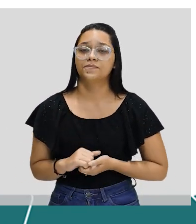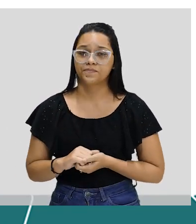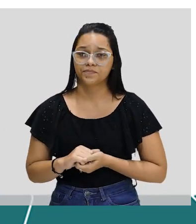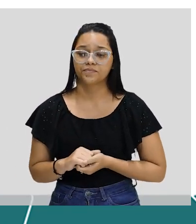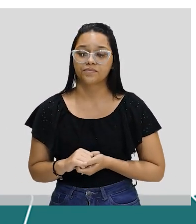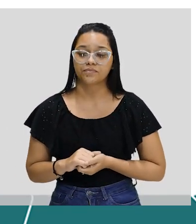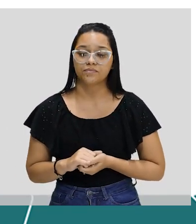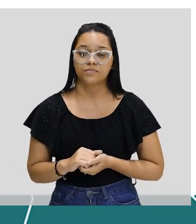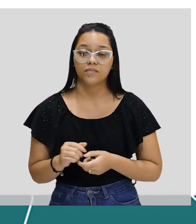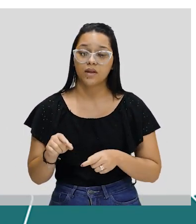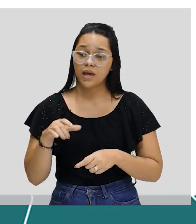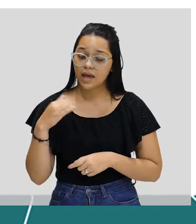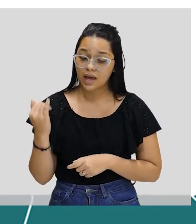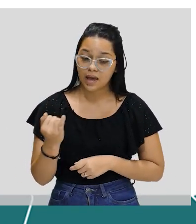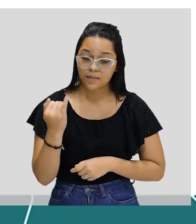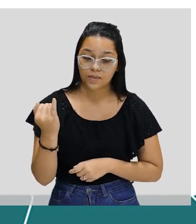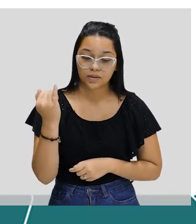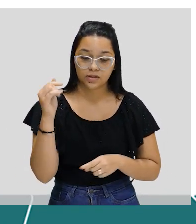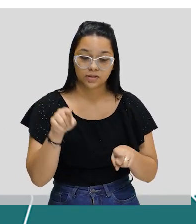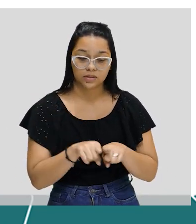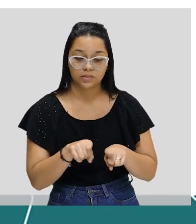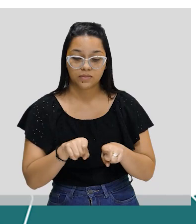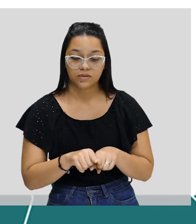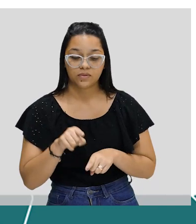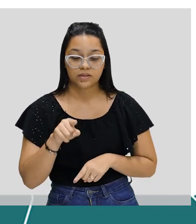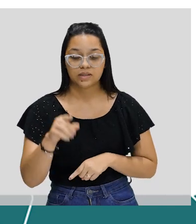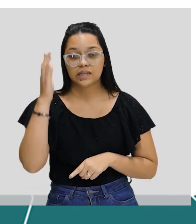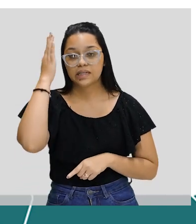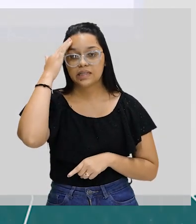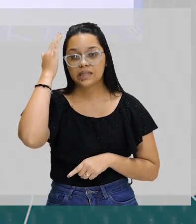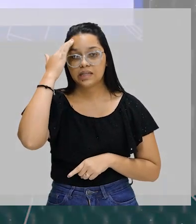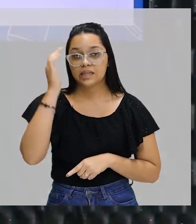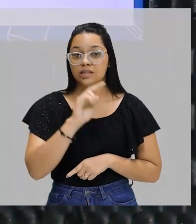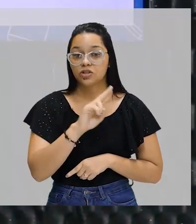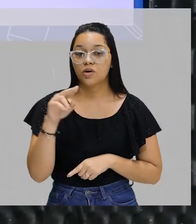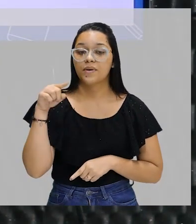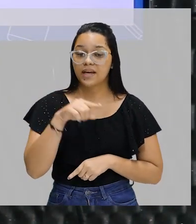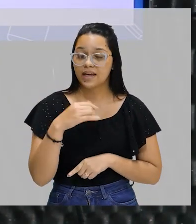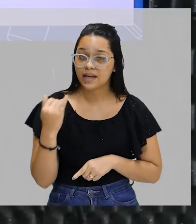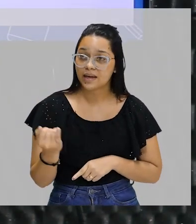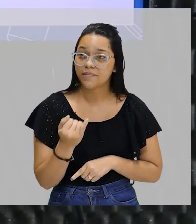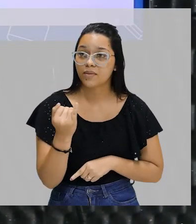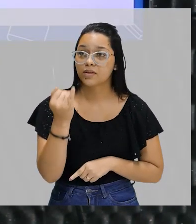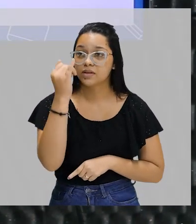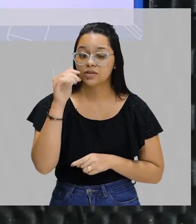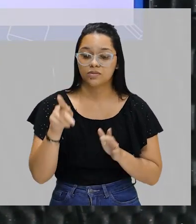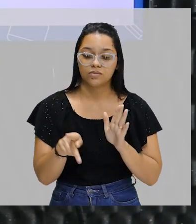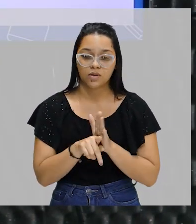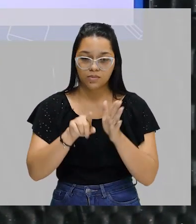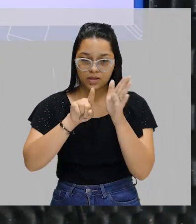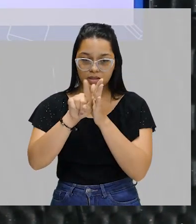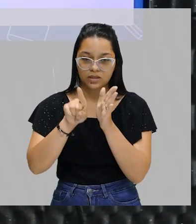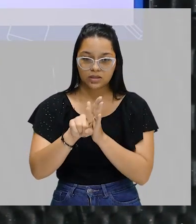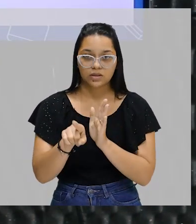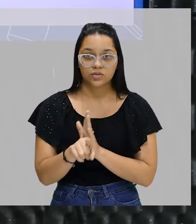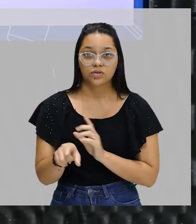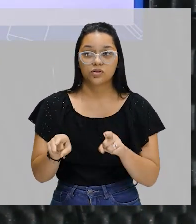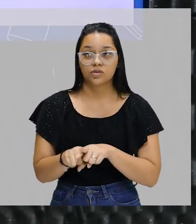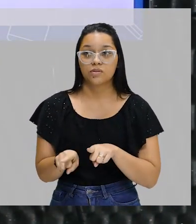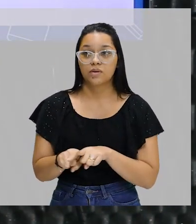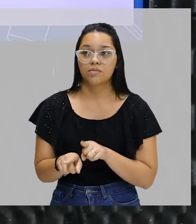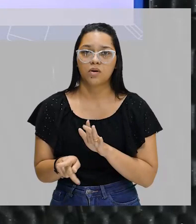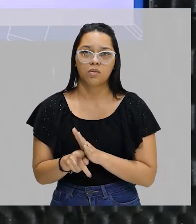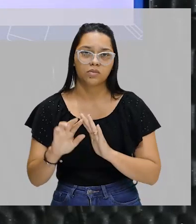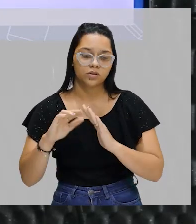compostos, certo? É importantíssimo a gente compreender a nomenclatura, é muito empregada nas questões, tanto a nível